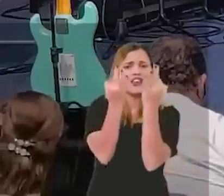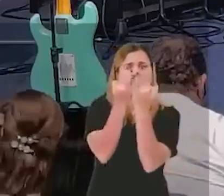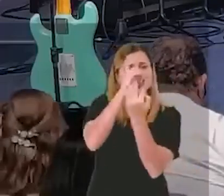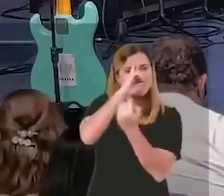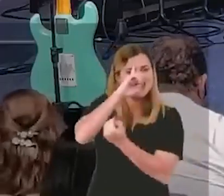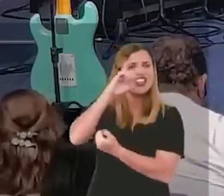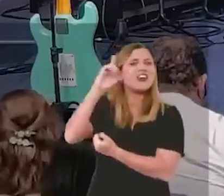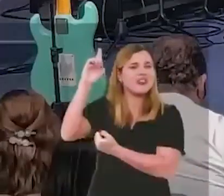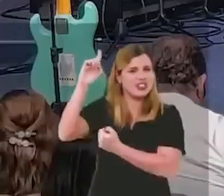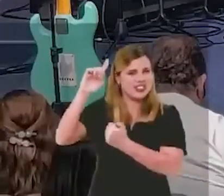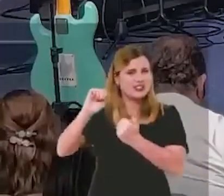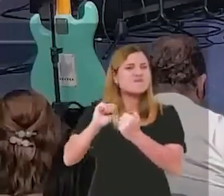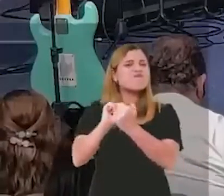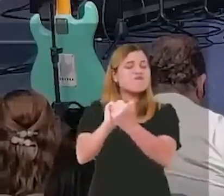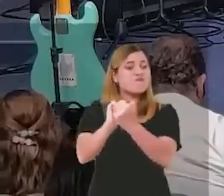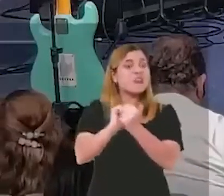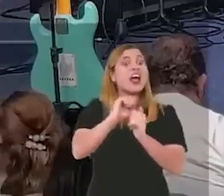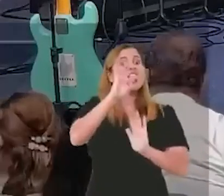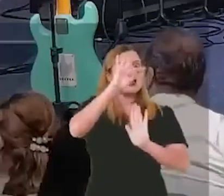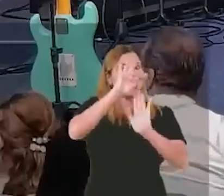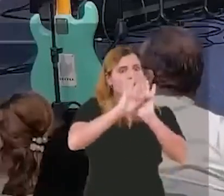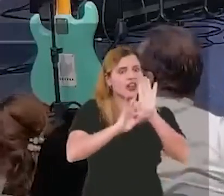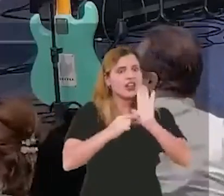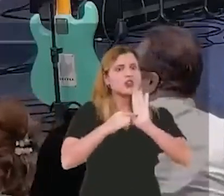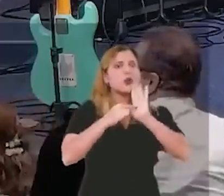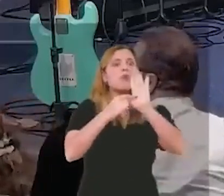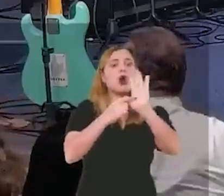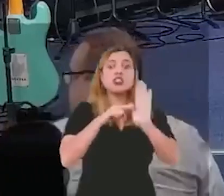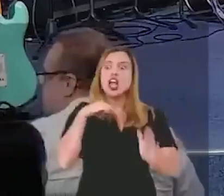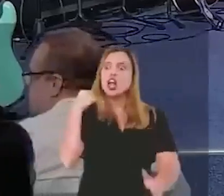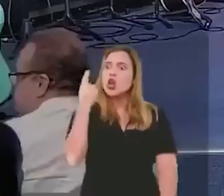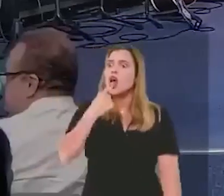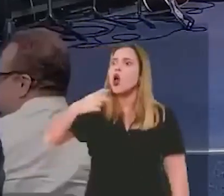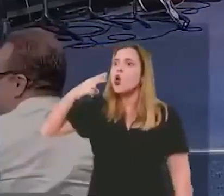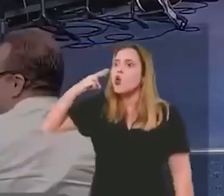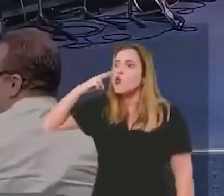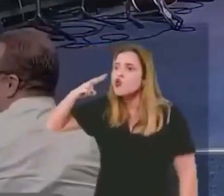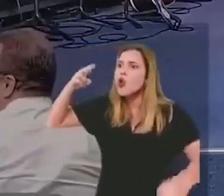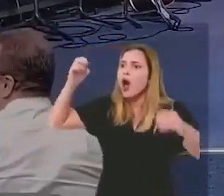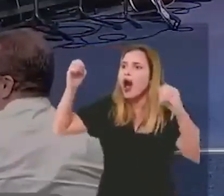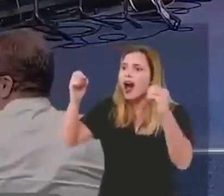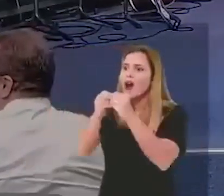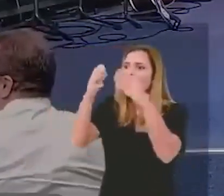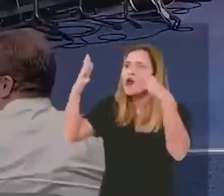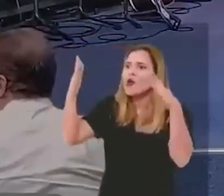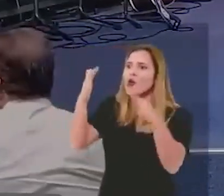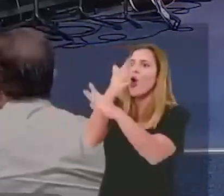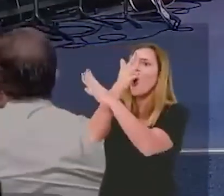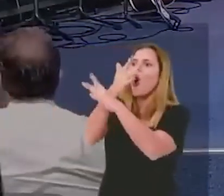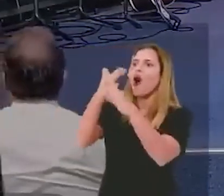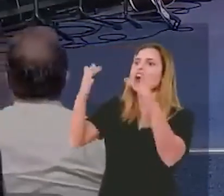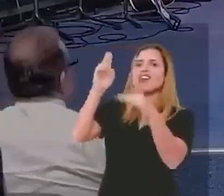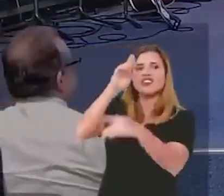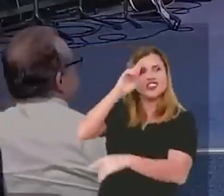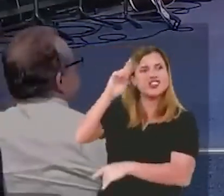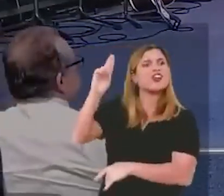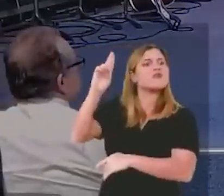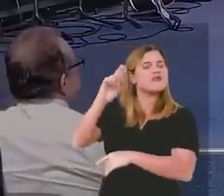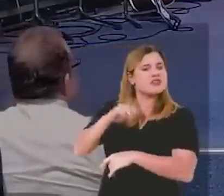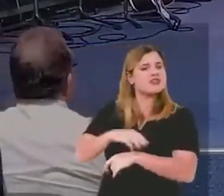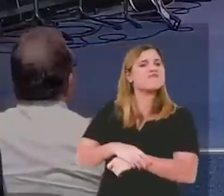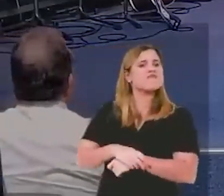E o texto termina dizendo assim: e vimos a sua glória, glória como do gênero do Pai. Glória não é um atributo de